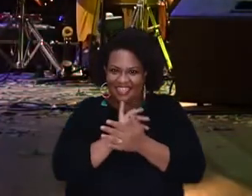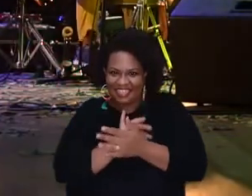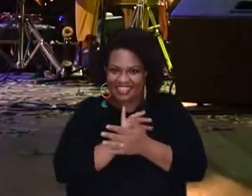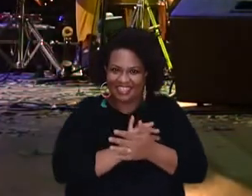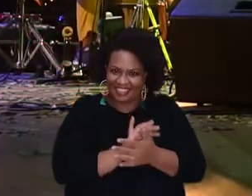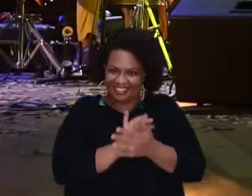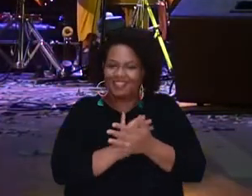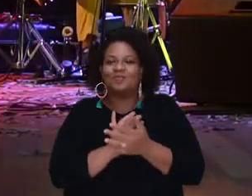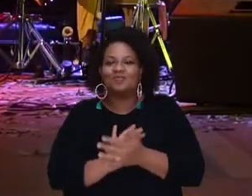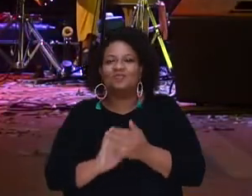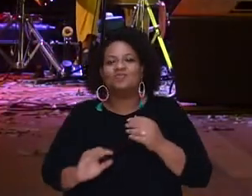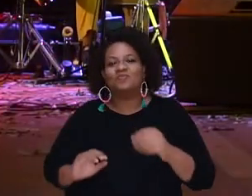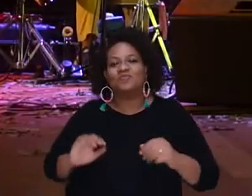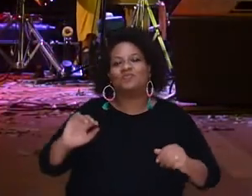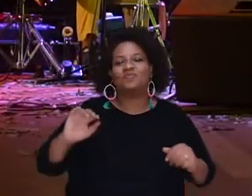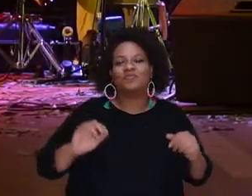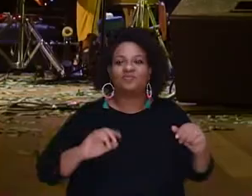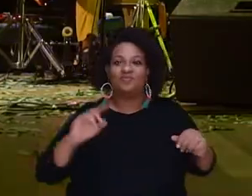Mauricéia, Mauricéia.